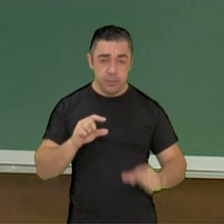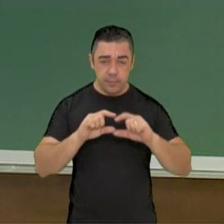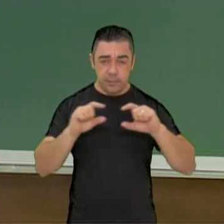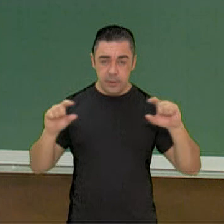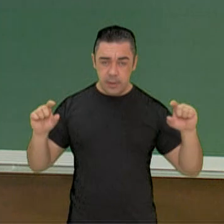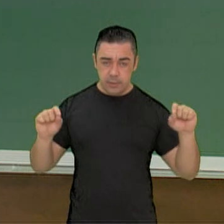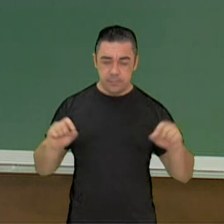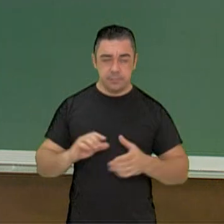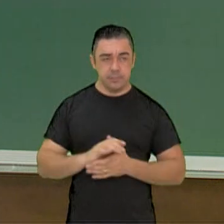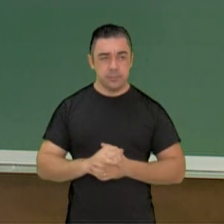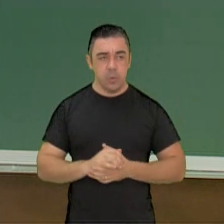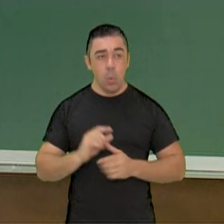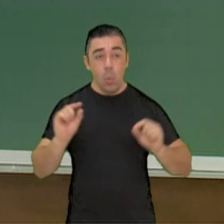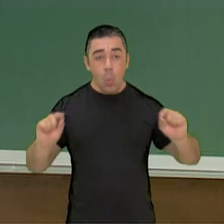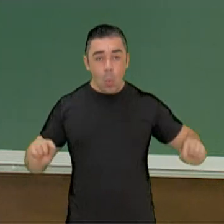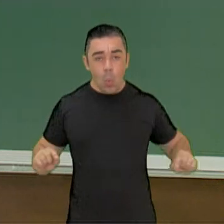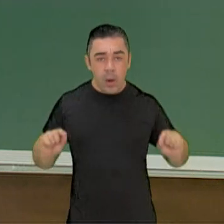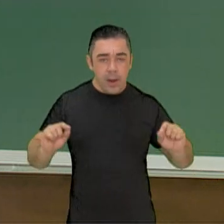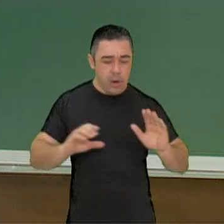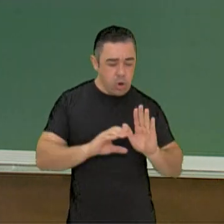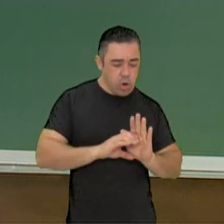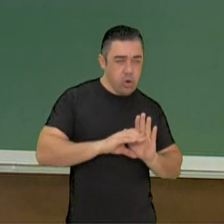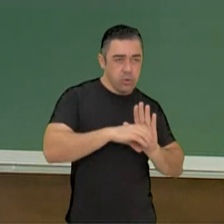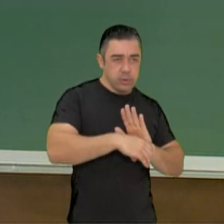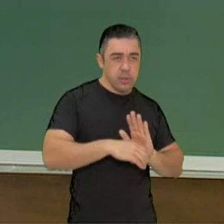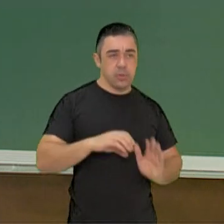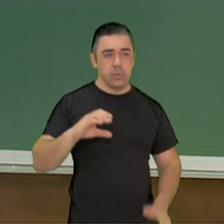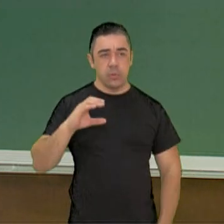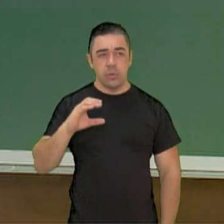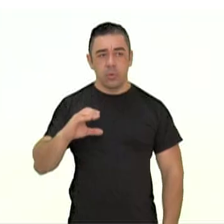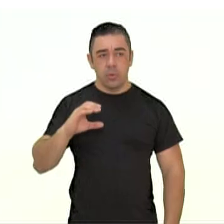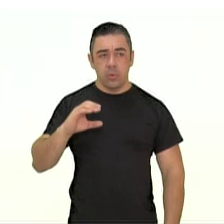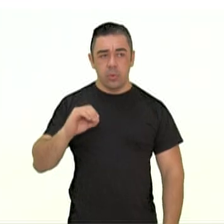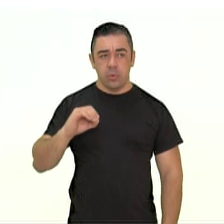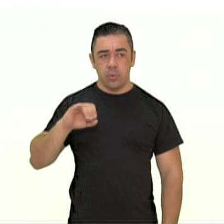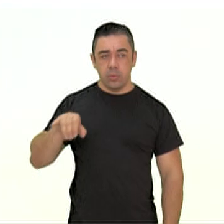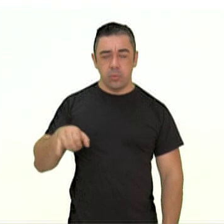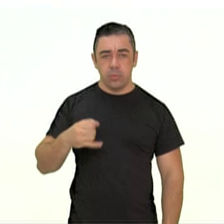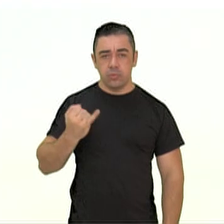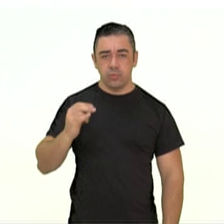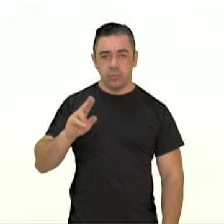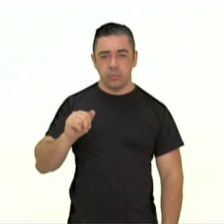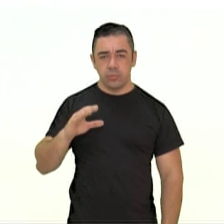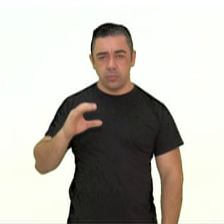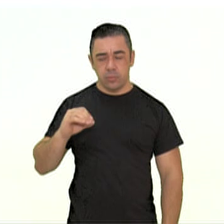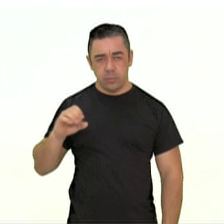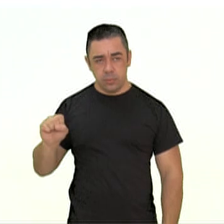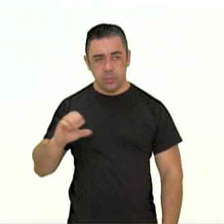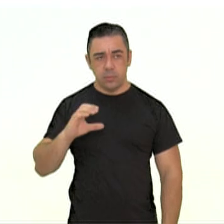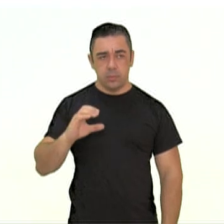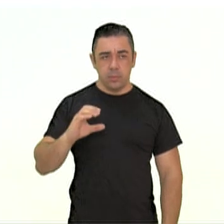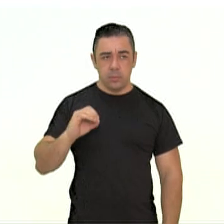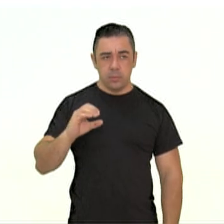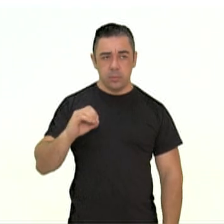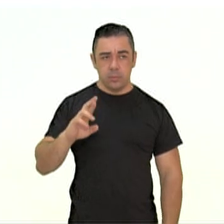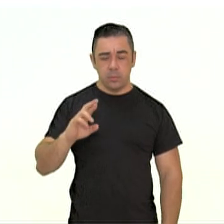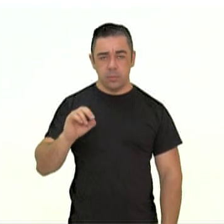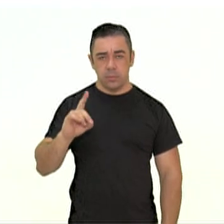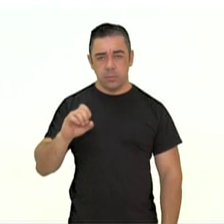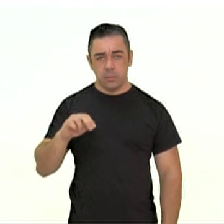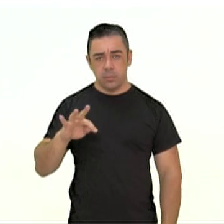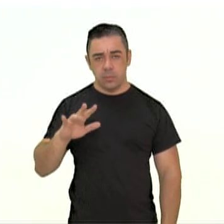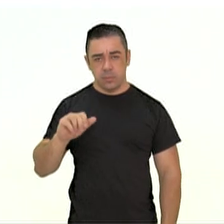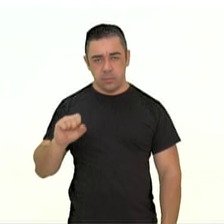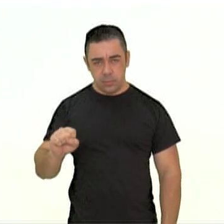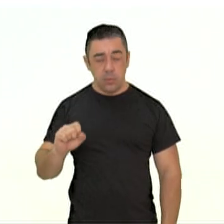agora relembrar o conceito de conjunções, As conjunções coordenativas são responsáveis por